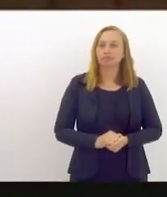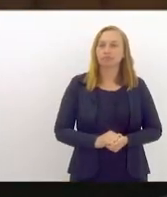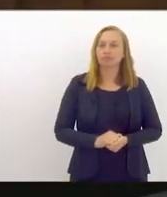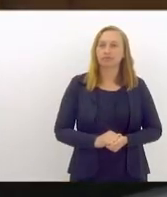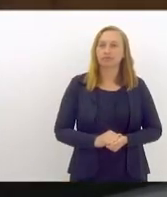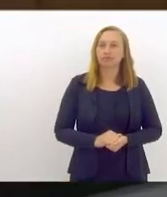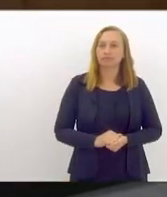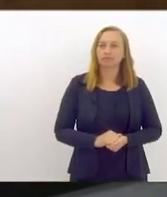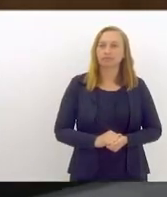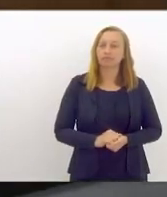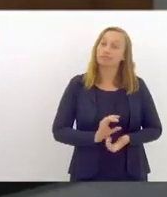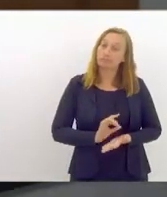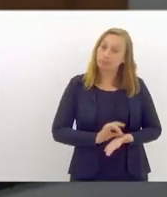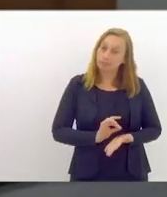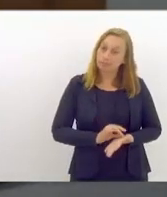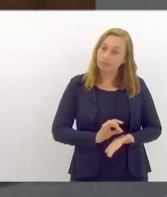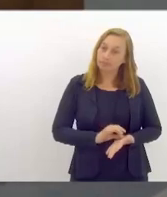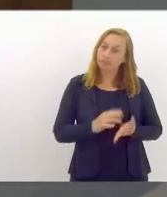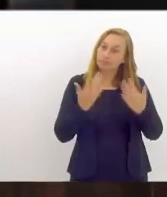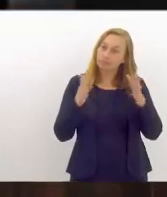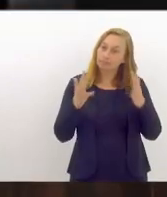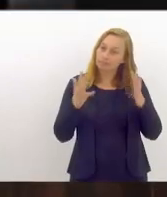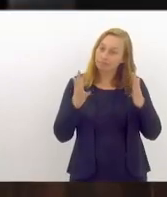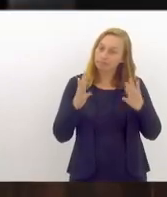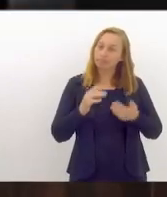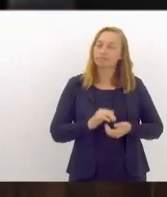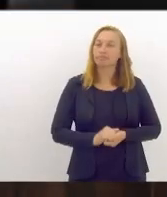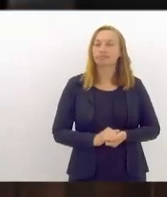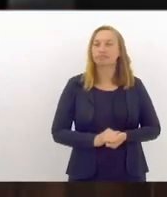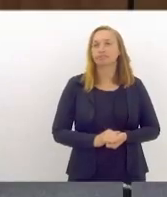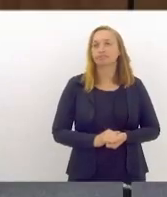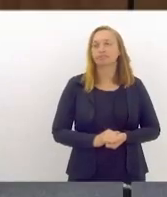É verdade vamos bater palma